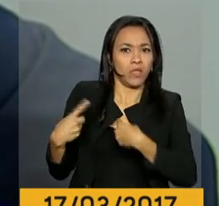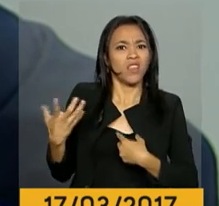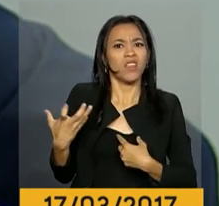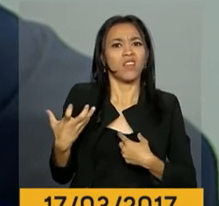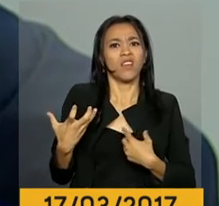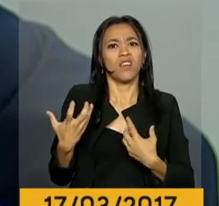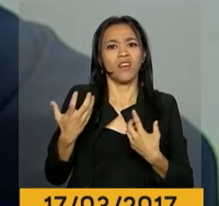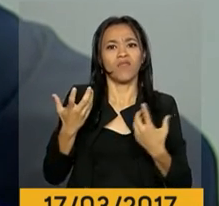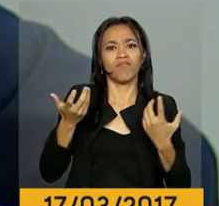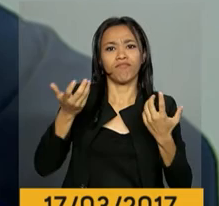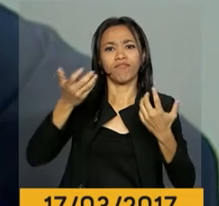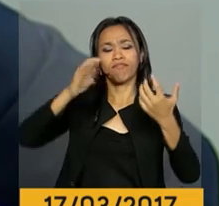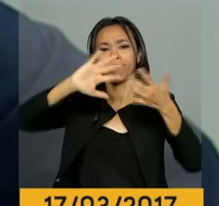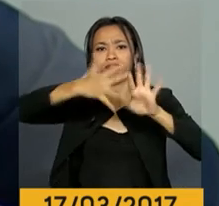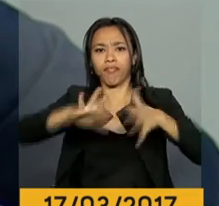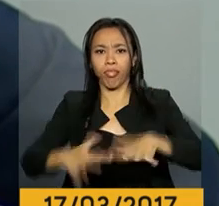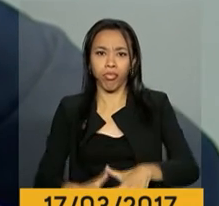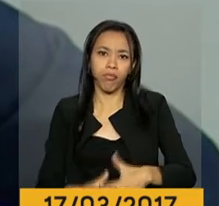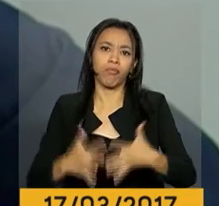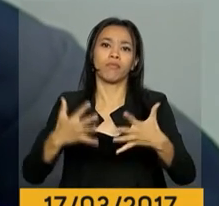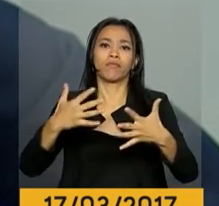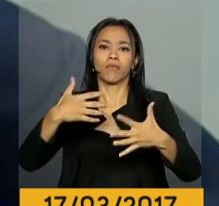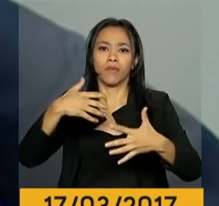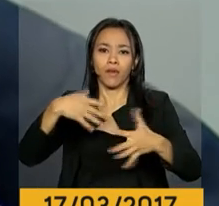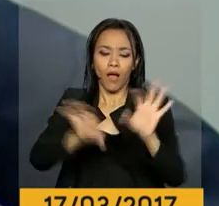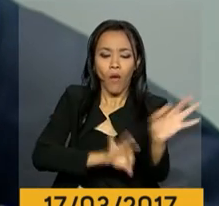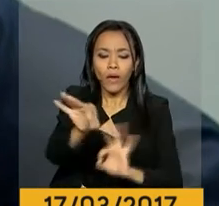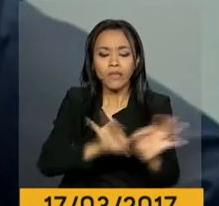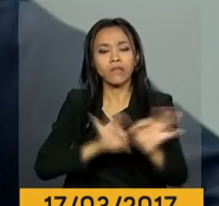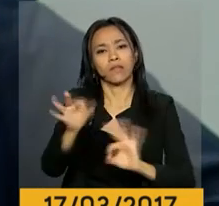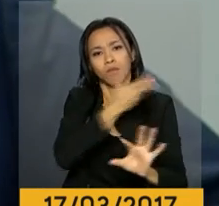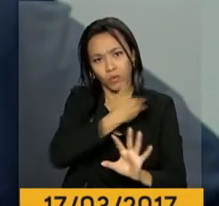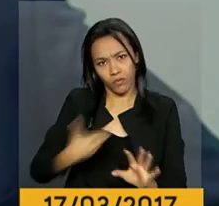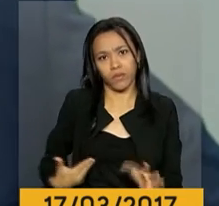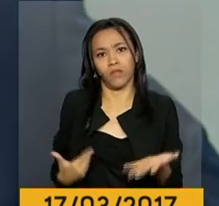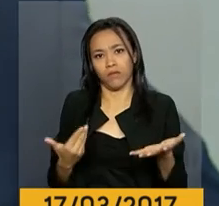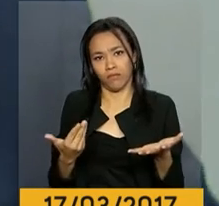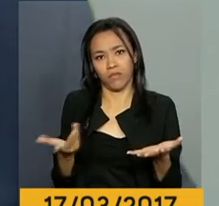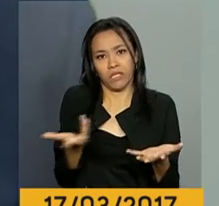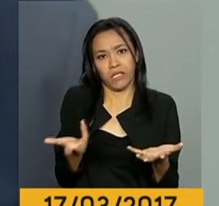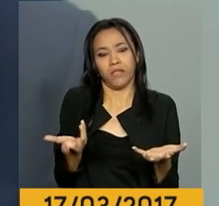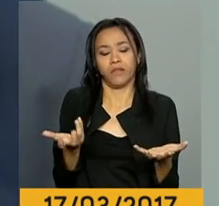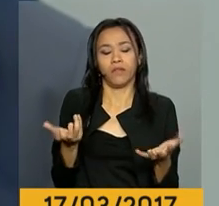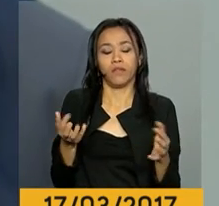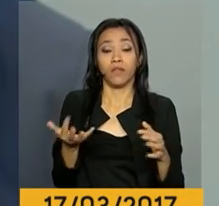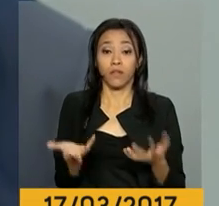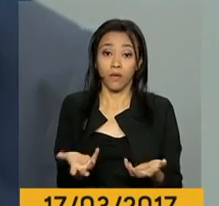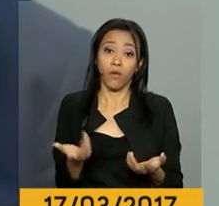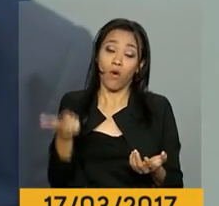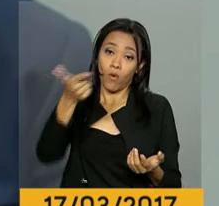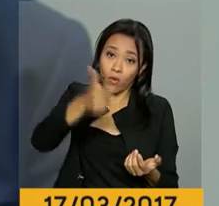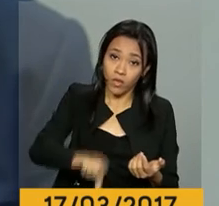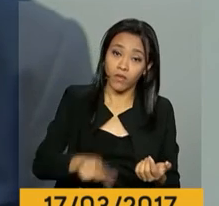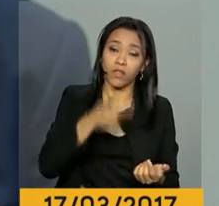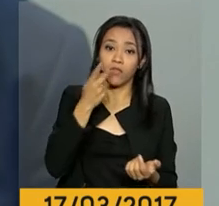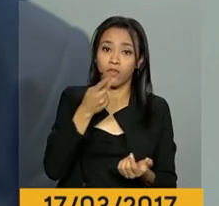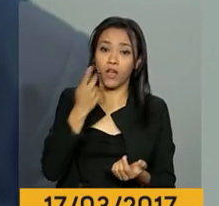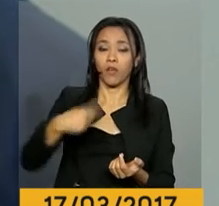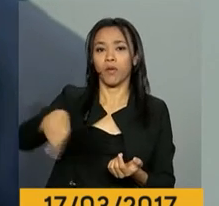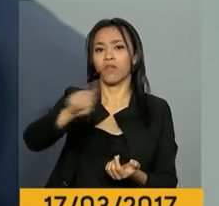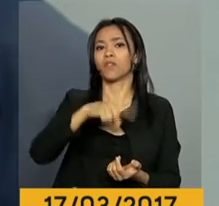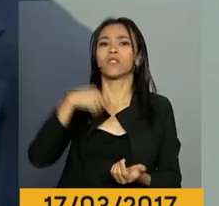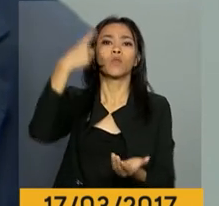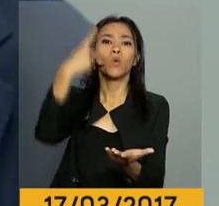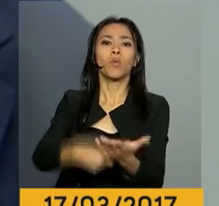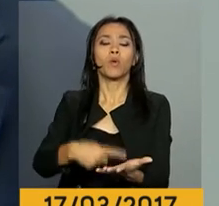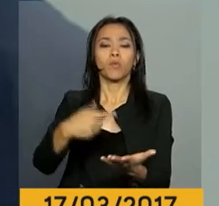deteriorar as ações governamentais, não é? E vejam, volto a dizer, no tópico da